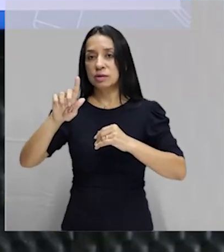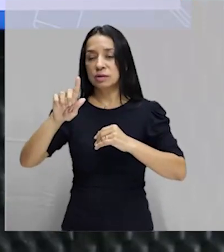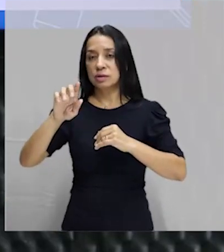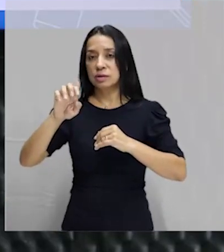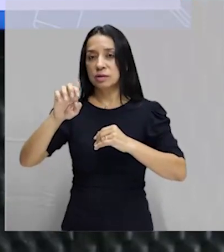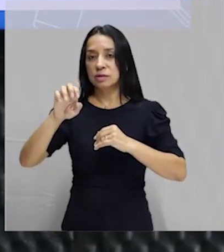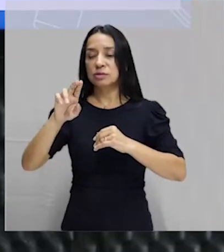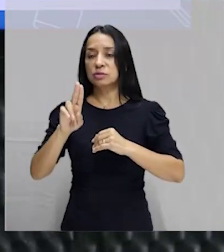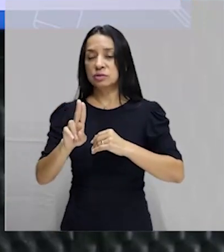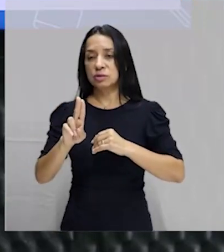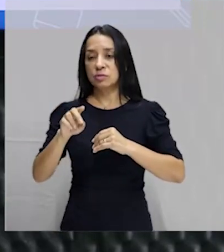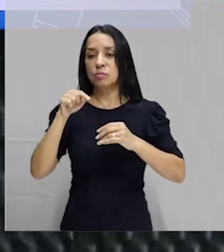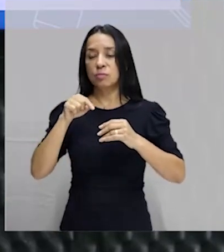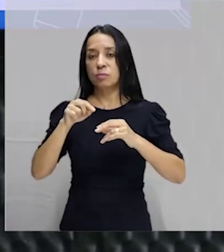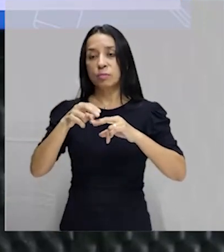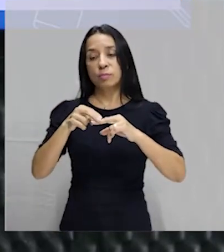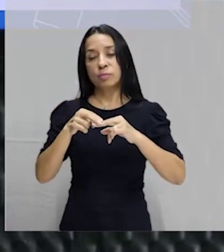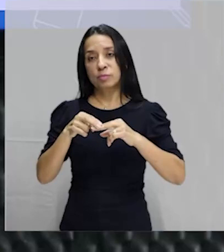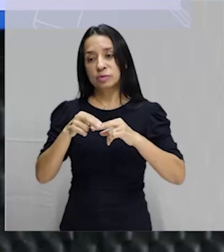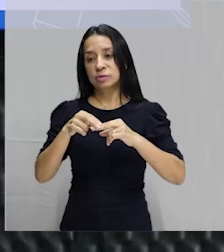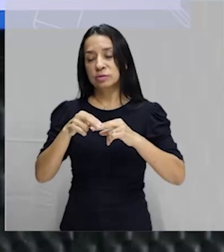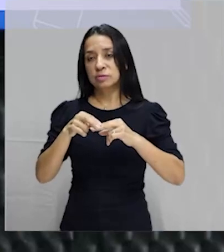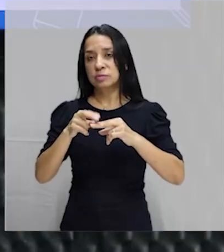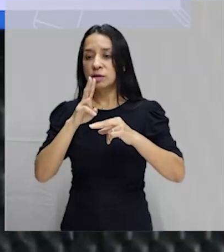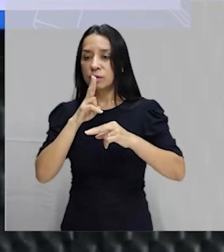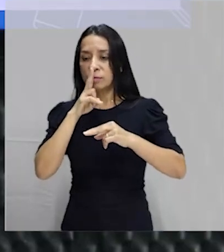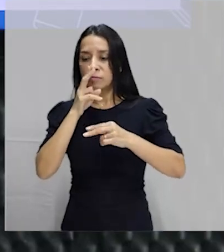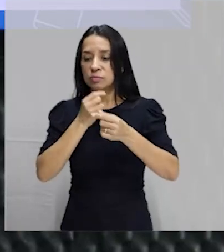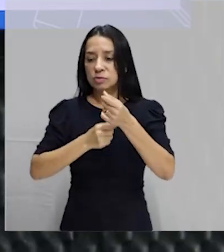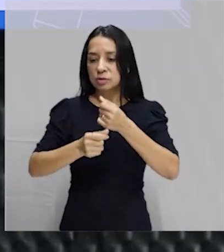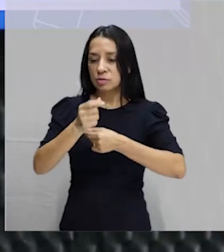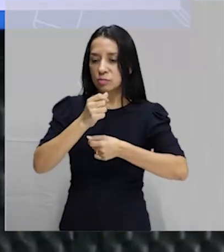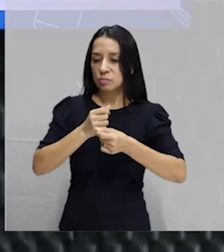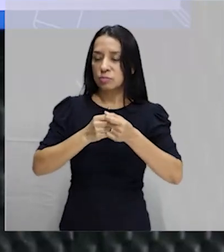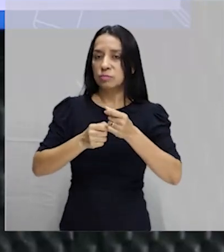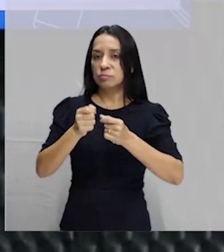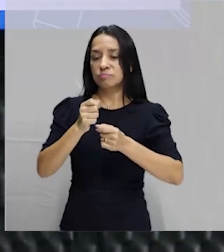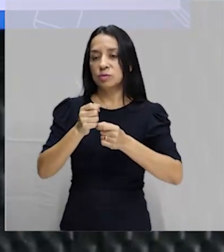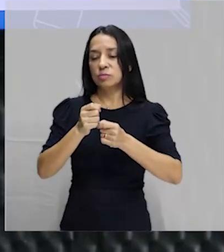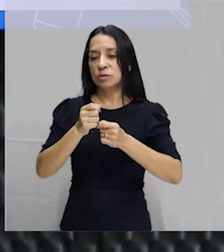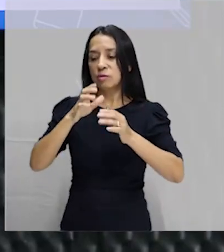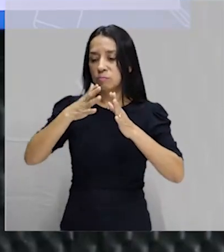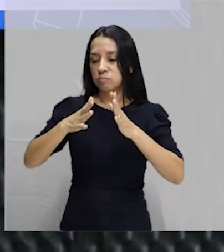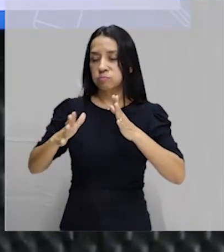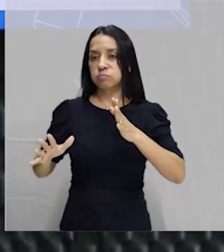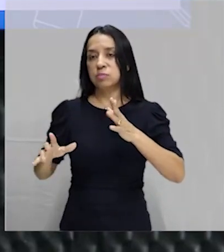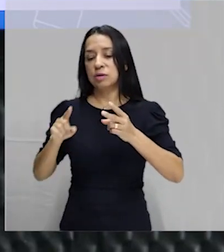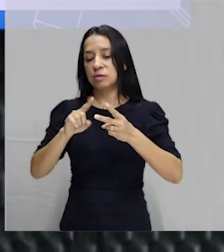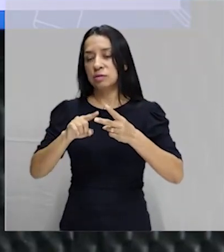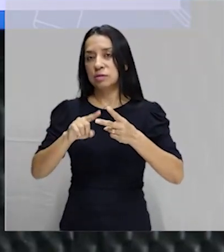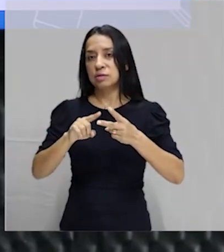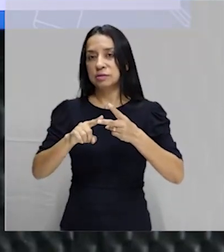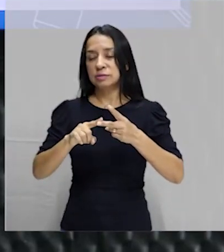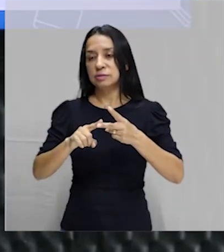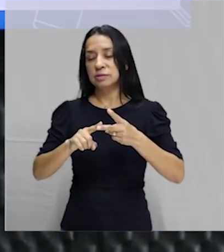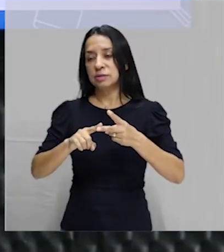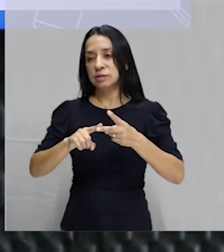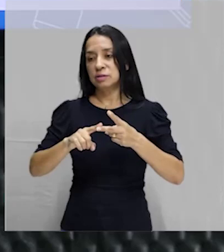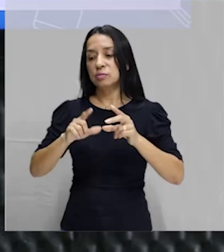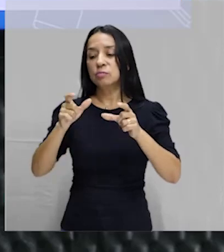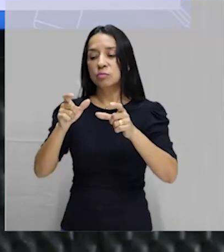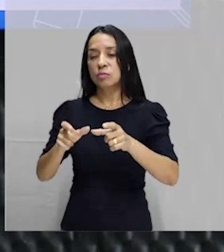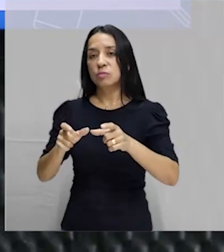marítimo. Esparta, que está localizada na região do Lácio, na região do Peloponeso, na